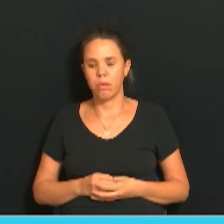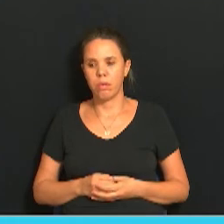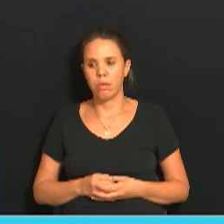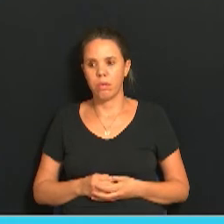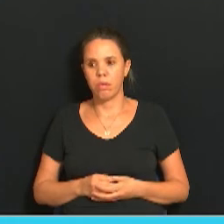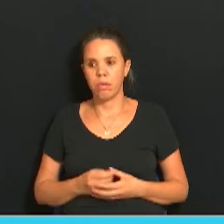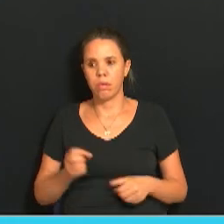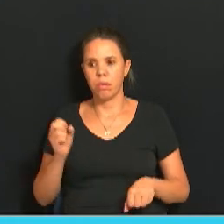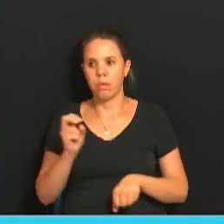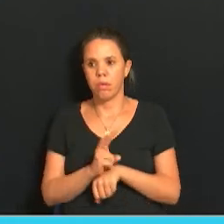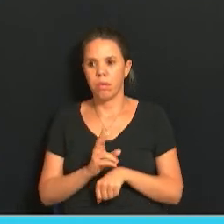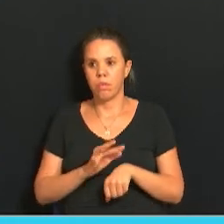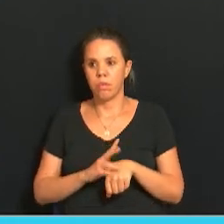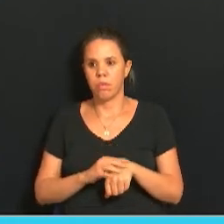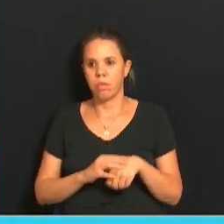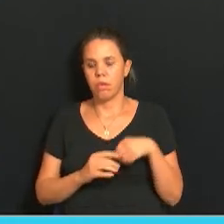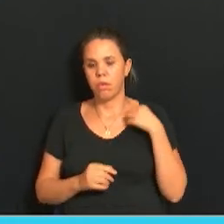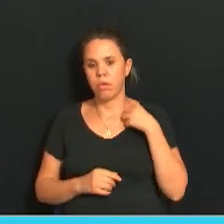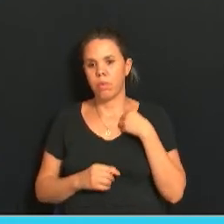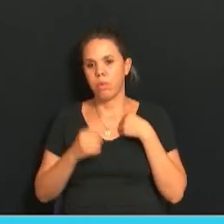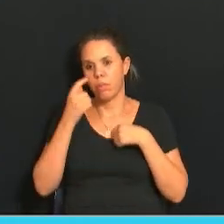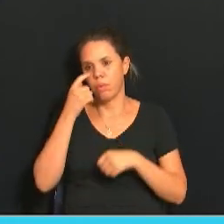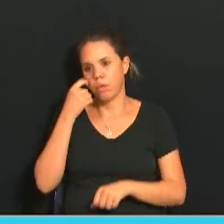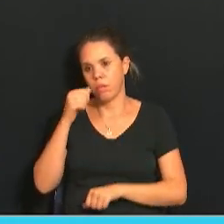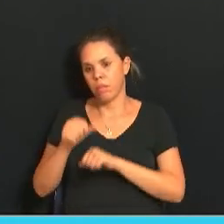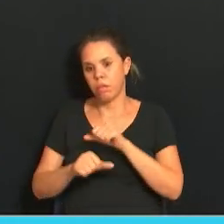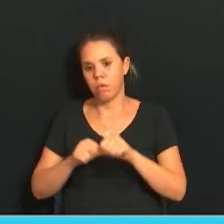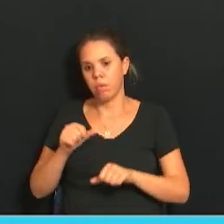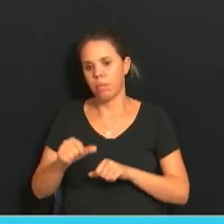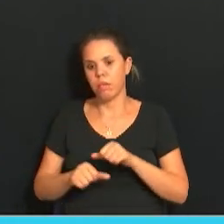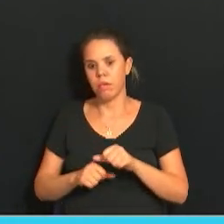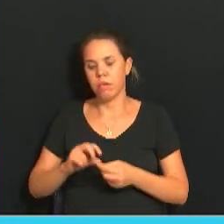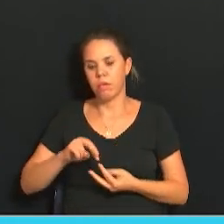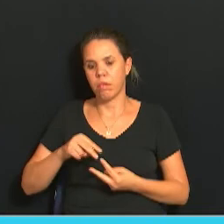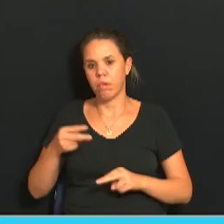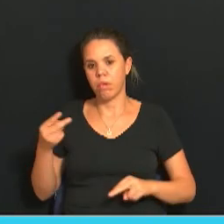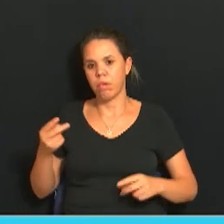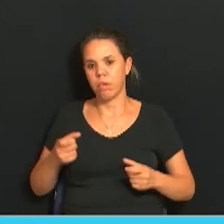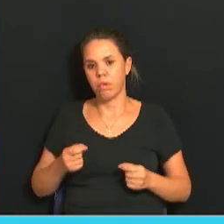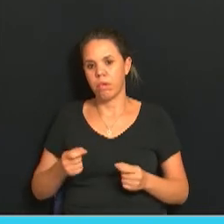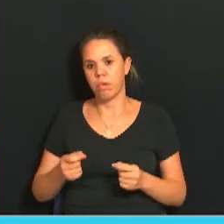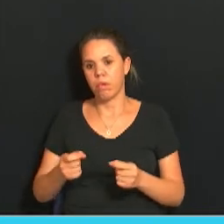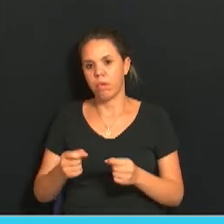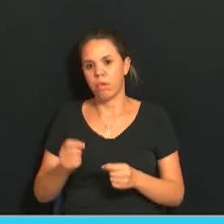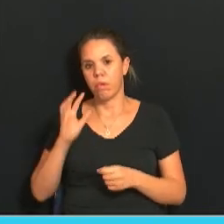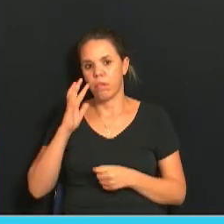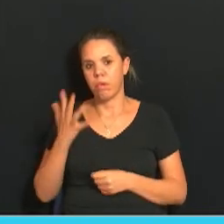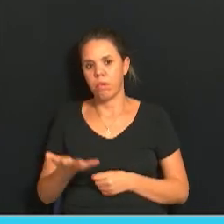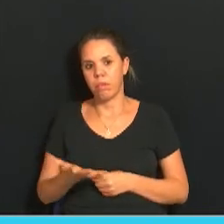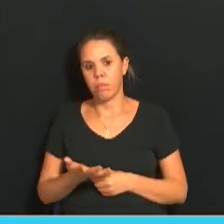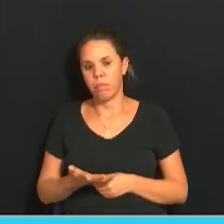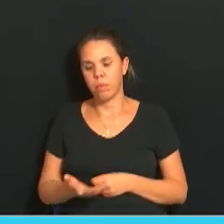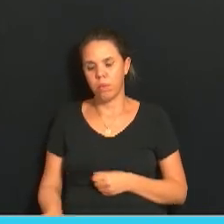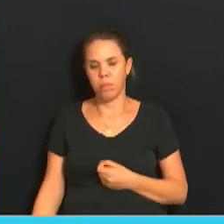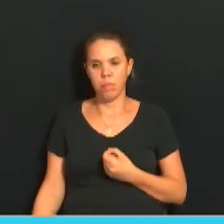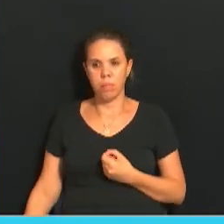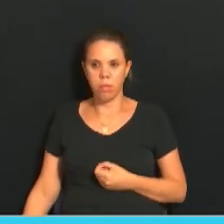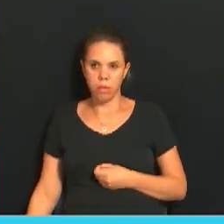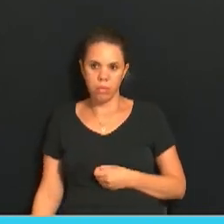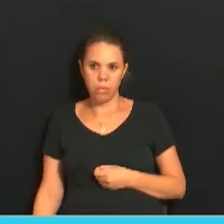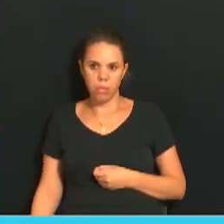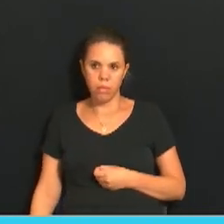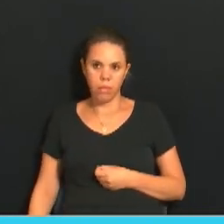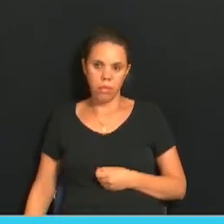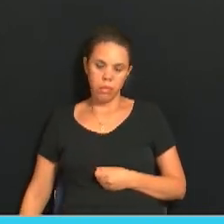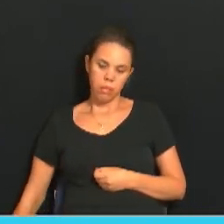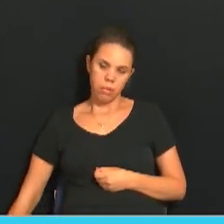é um alicerce para modificações genéticas e o câncer é o resultado de uma modificação genética. A outra coisa